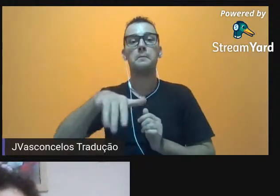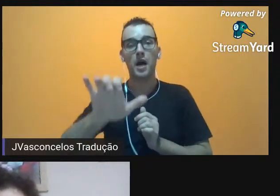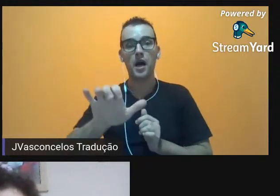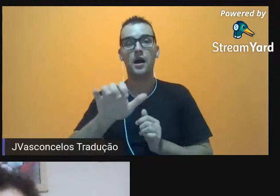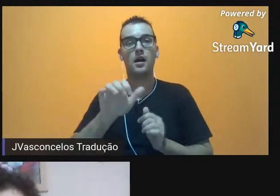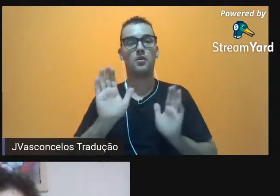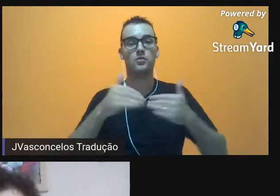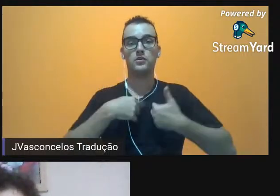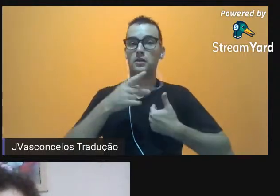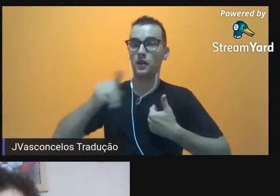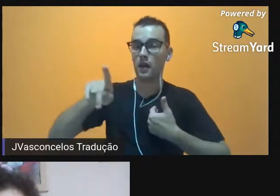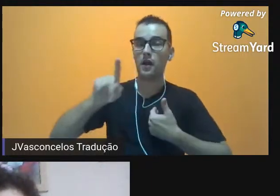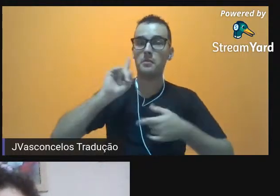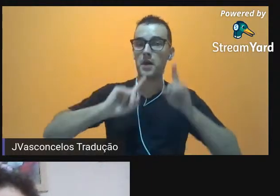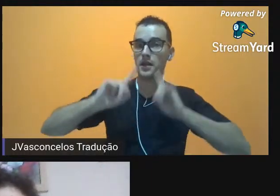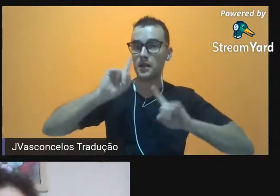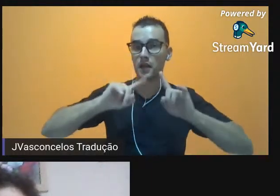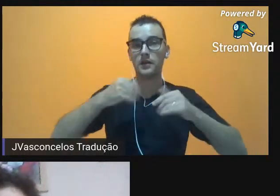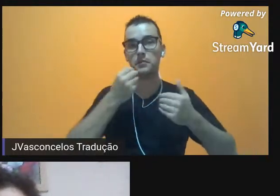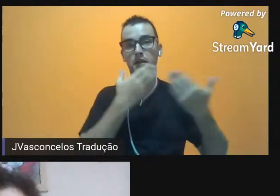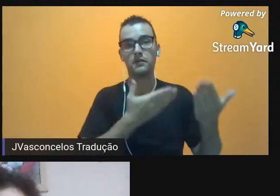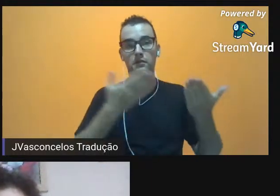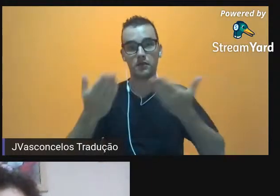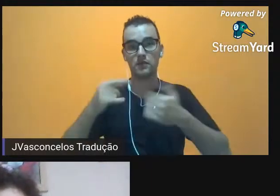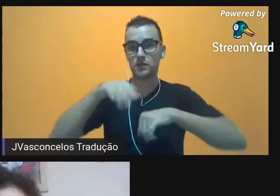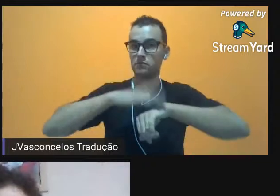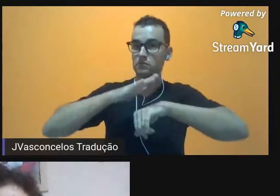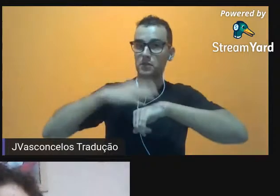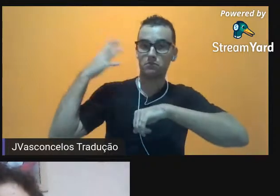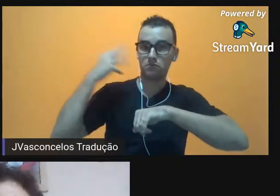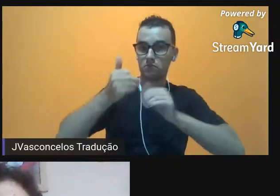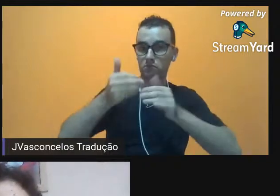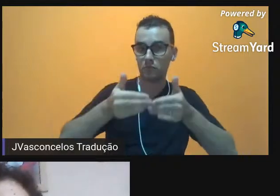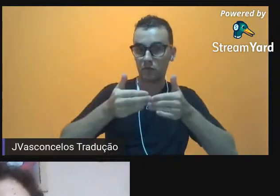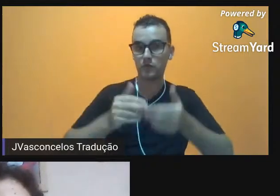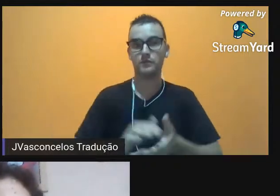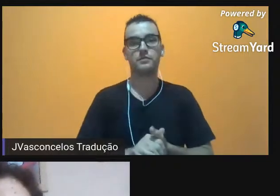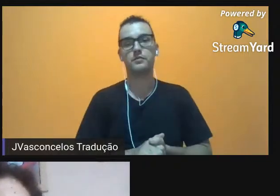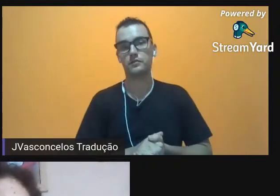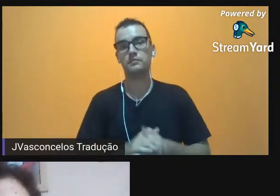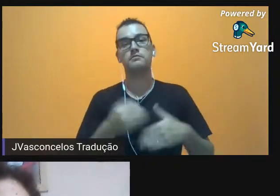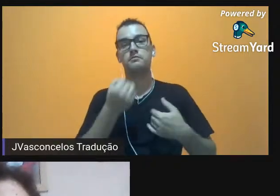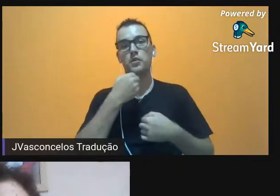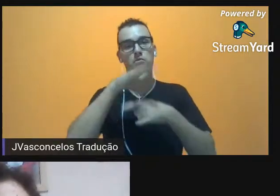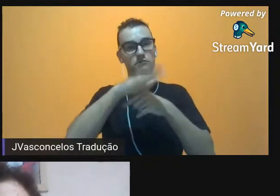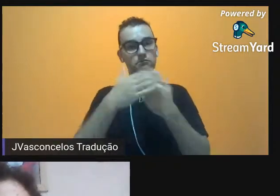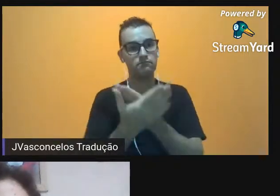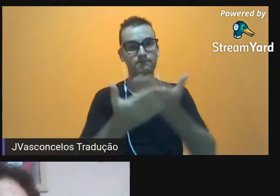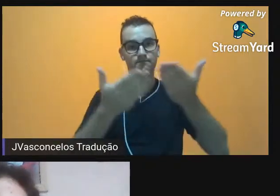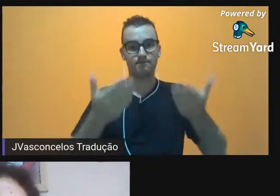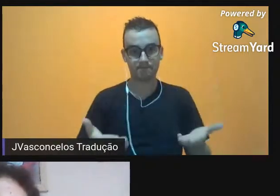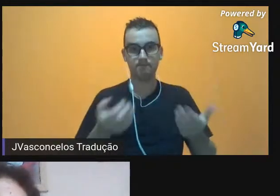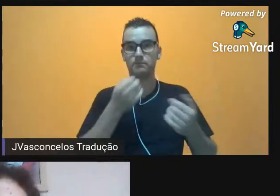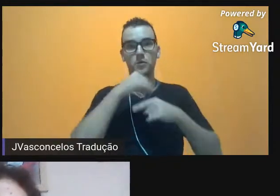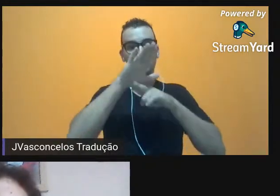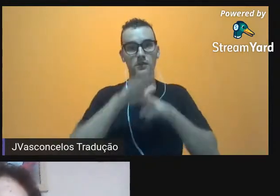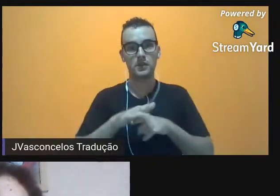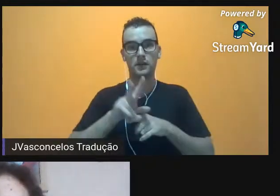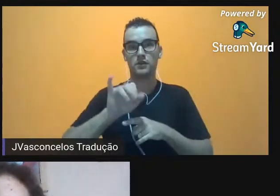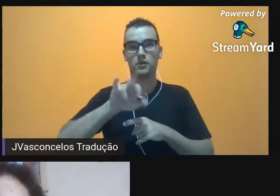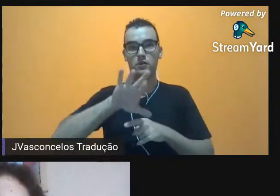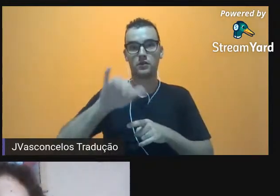muito bem-vinda. Peço que se autodescreva, por gentileza. Boa tarde a todos. Boa tarde,